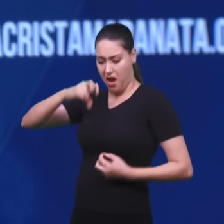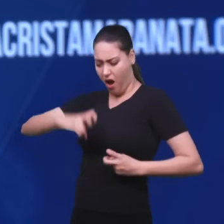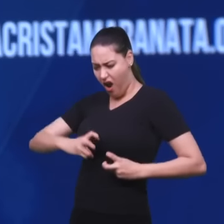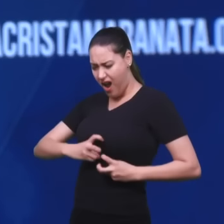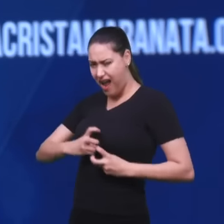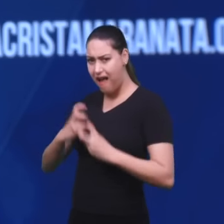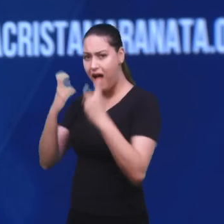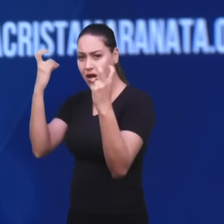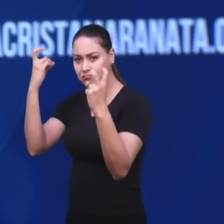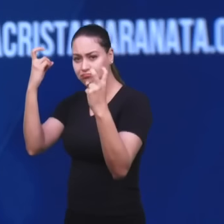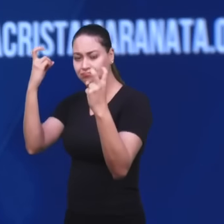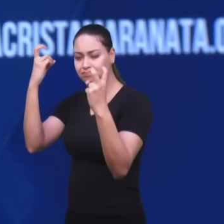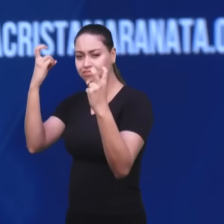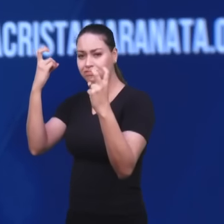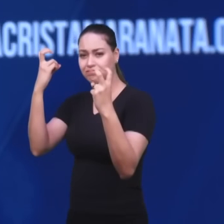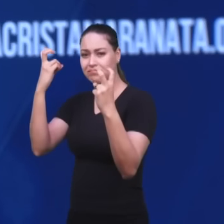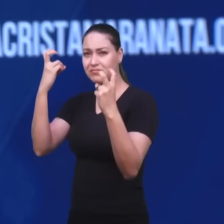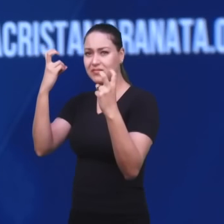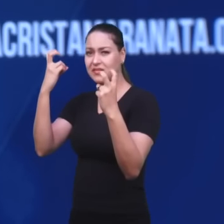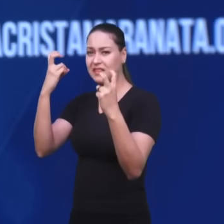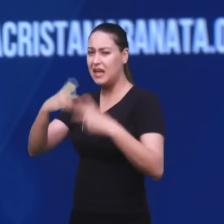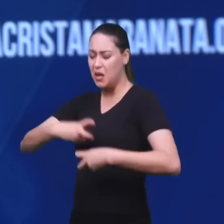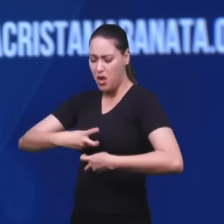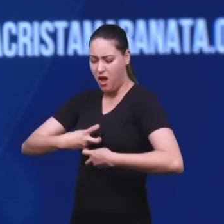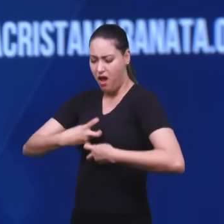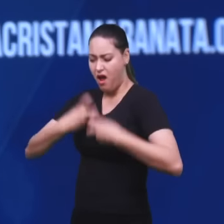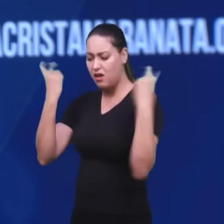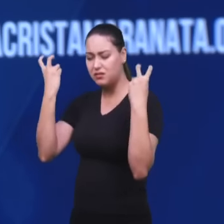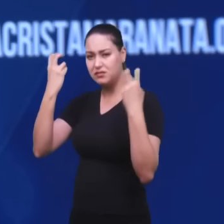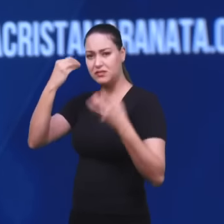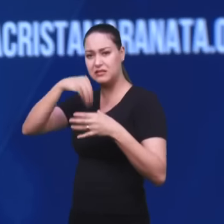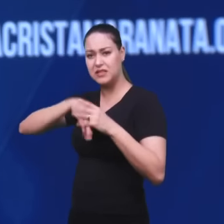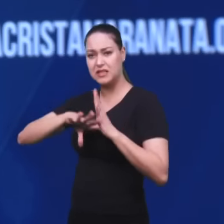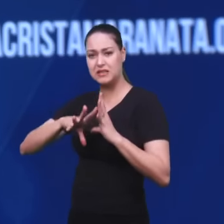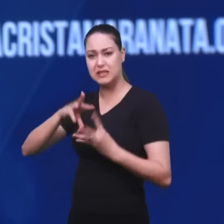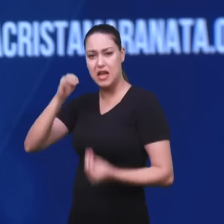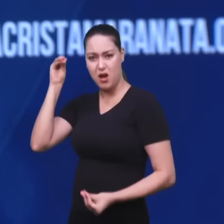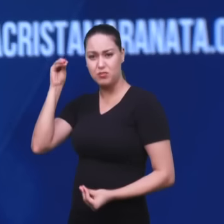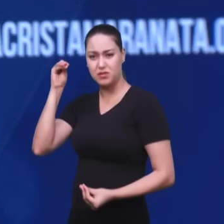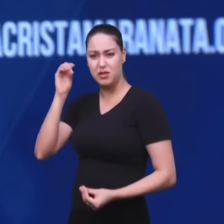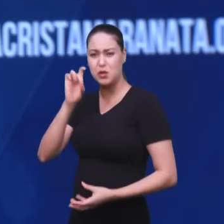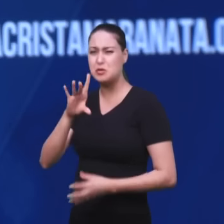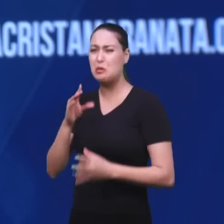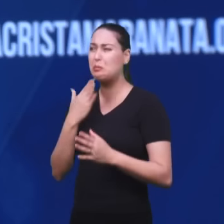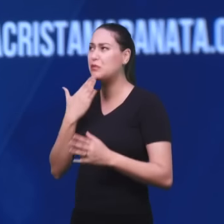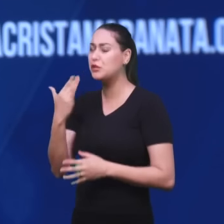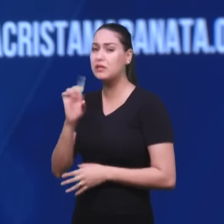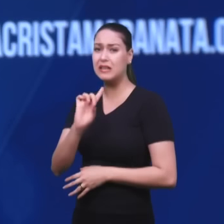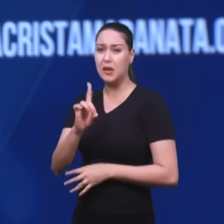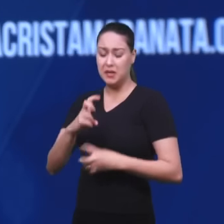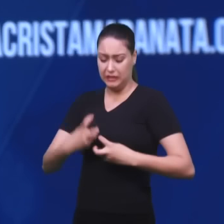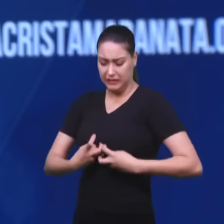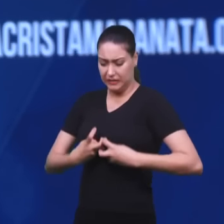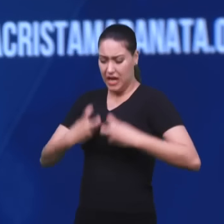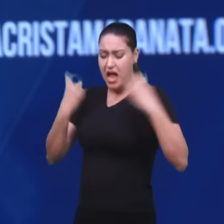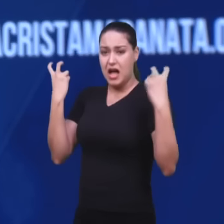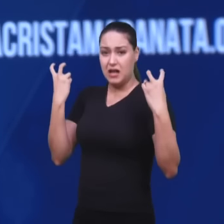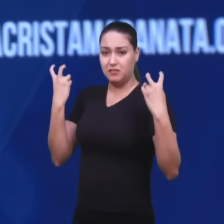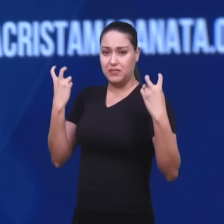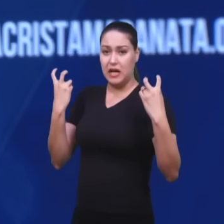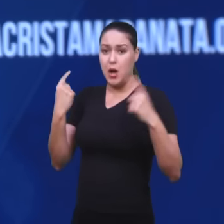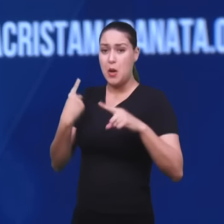oração É um grito Aqui o servo de Deus Estava se sentindo Em apuros Ele